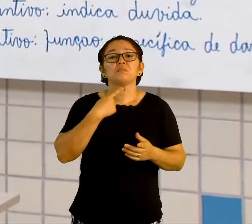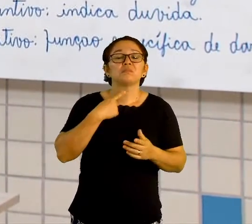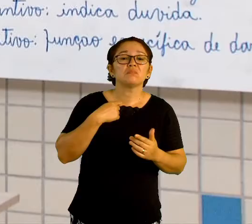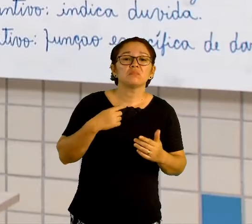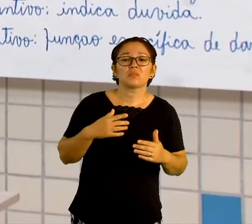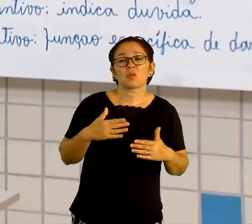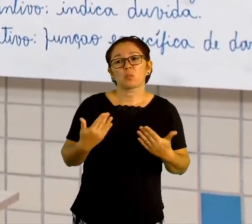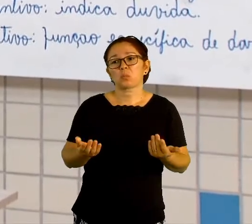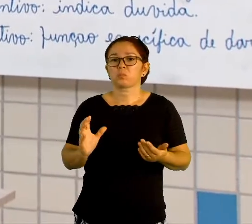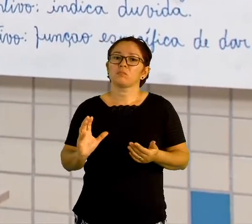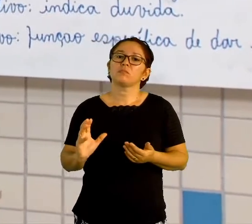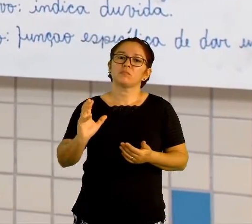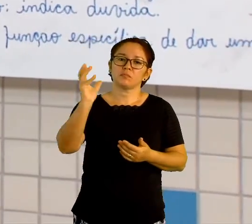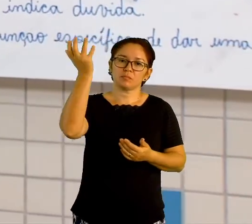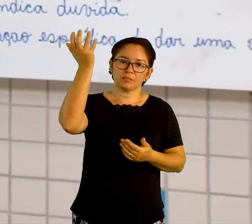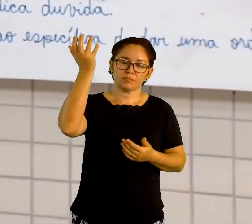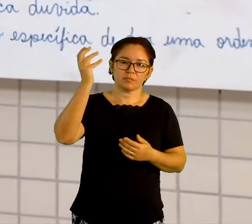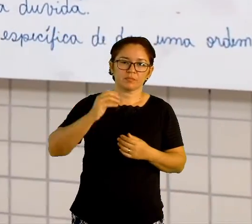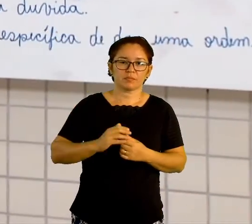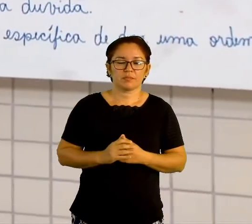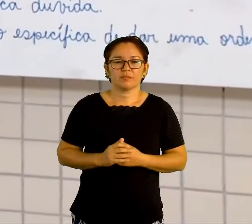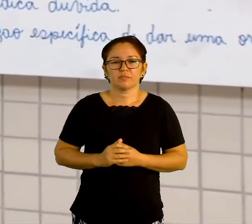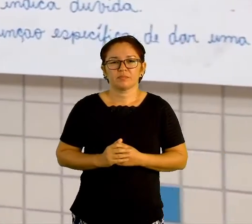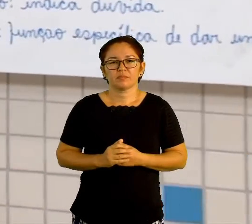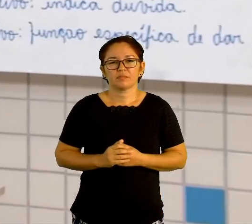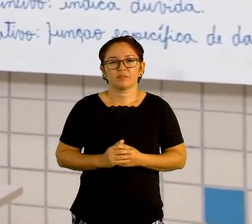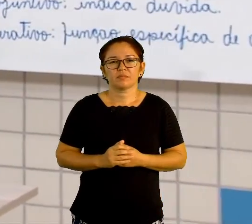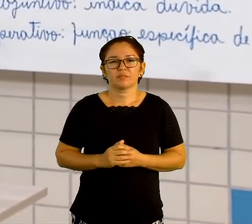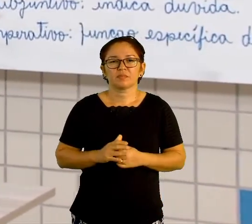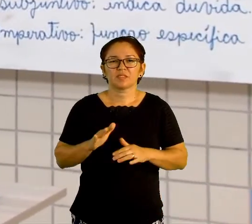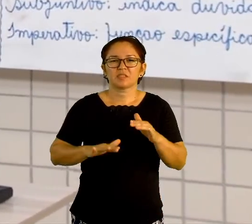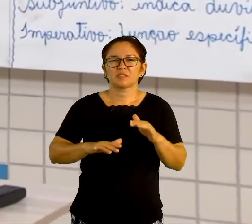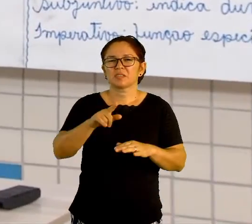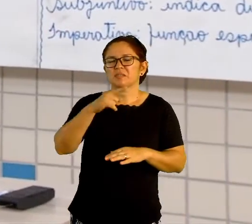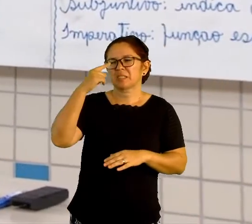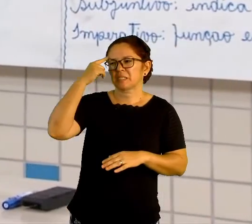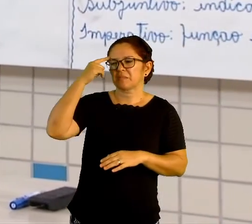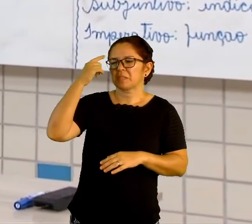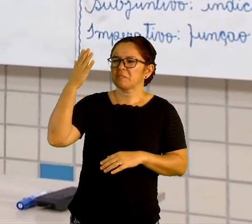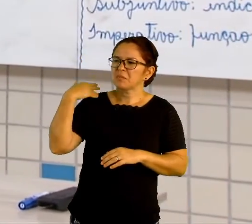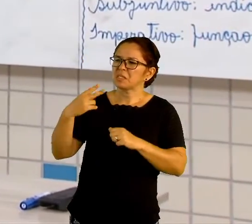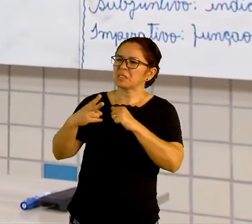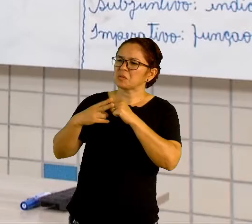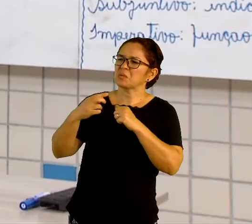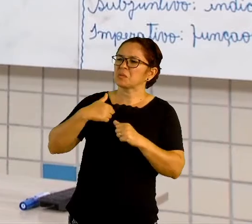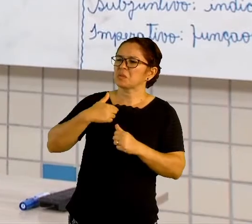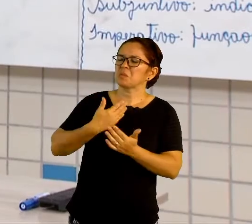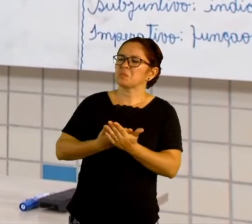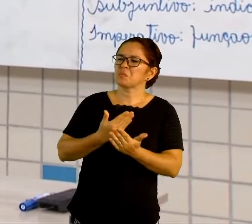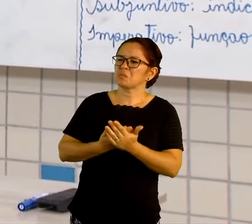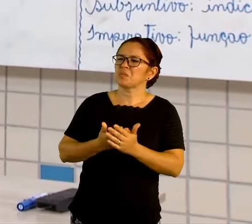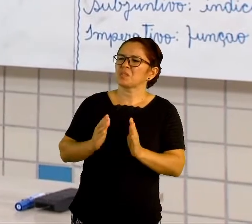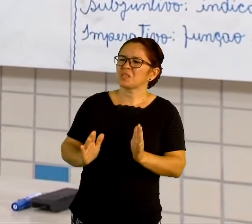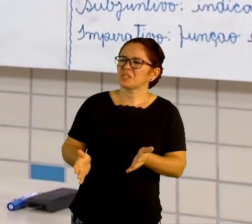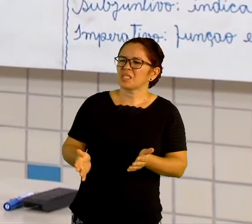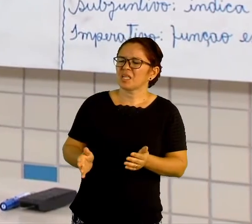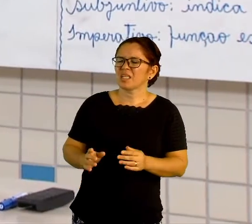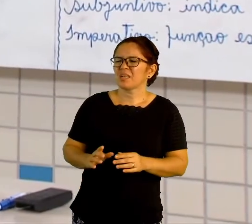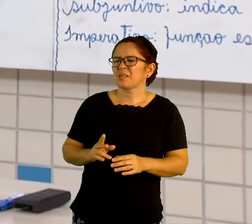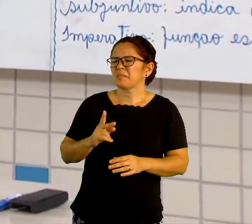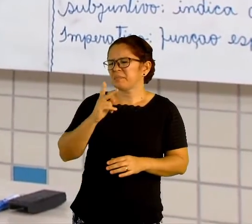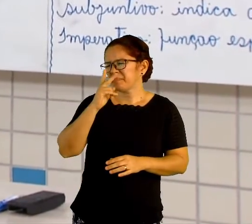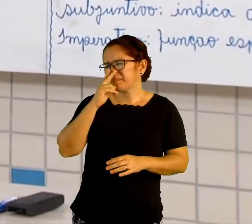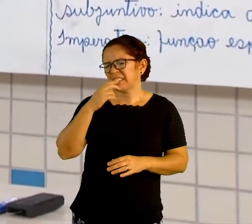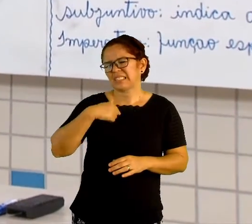um acontecimento, né? Professor, mas eu já estudei verbo, mas eu não me recordo bem o que é verbo.